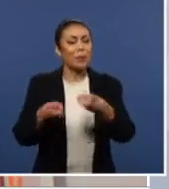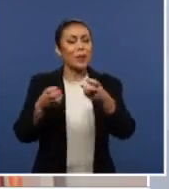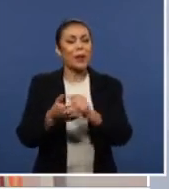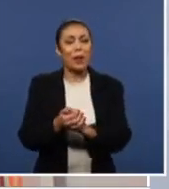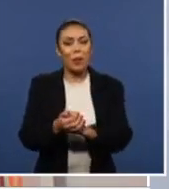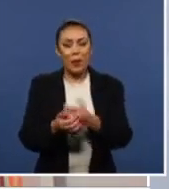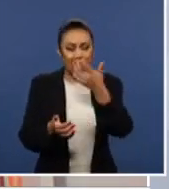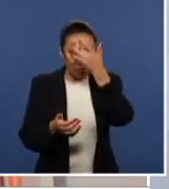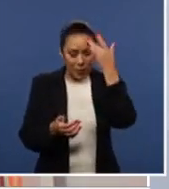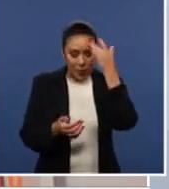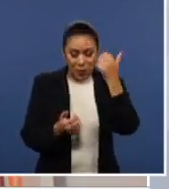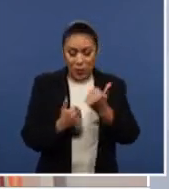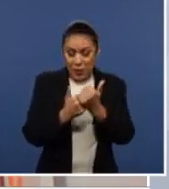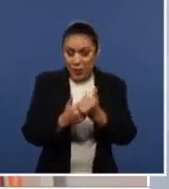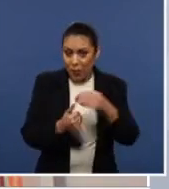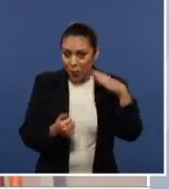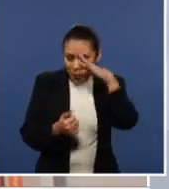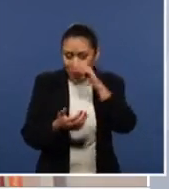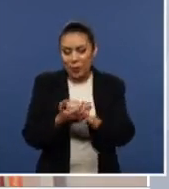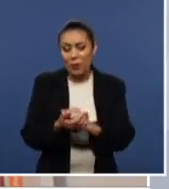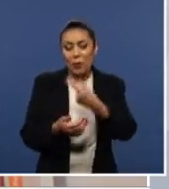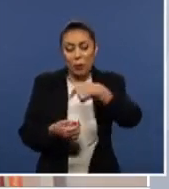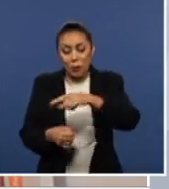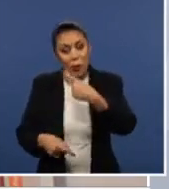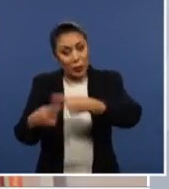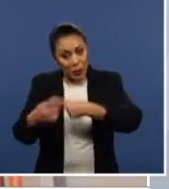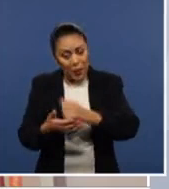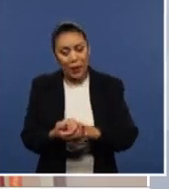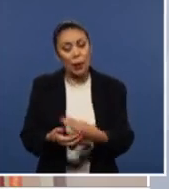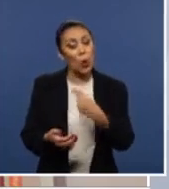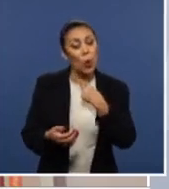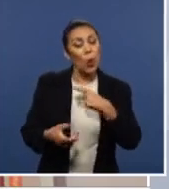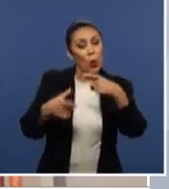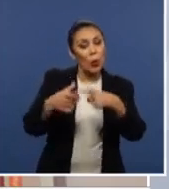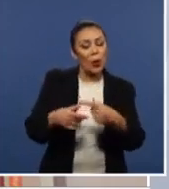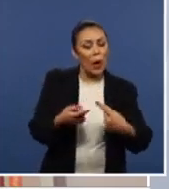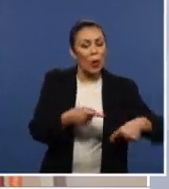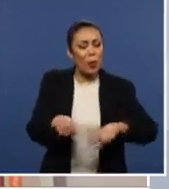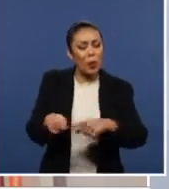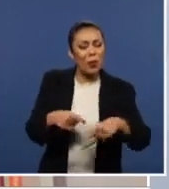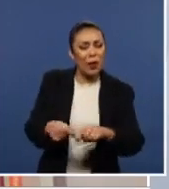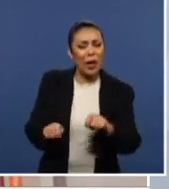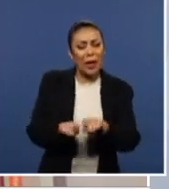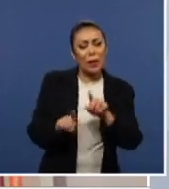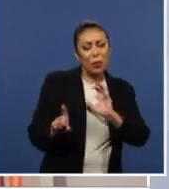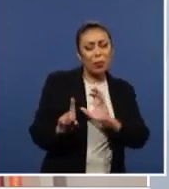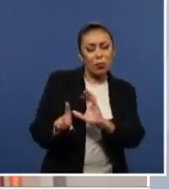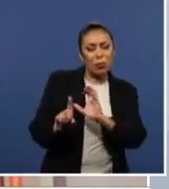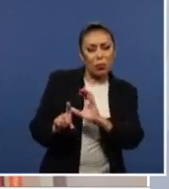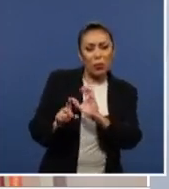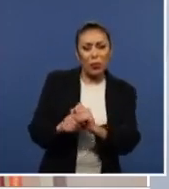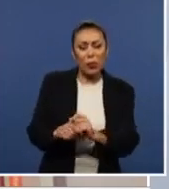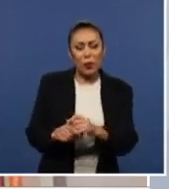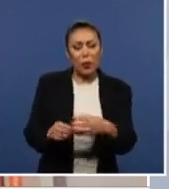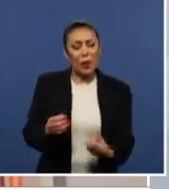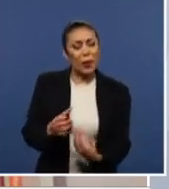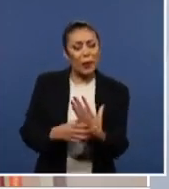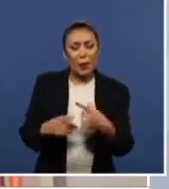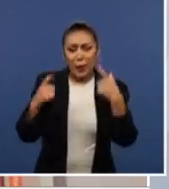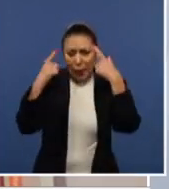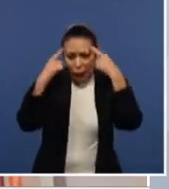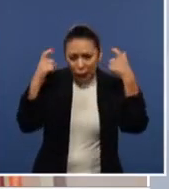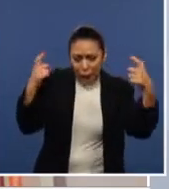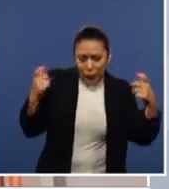bolsonaristas estão indo para os debates, ocupando esses lugares na plateia para provocar, para intimidar, para gerar violência, gerar